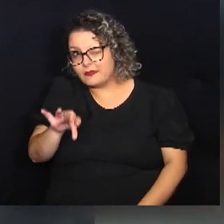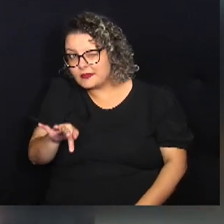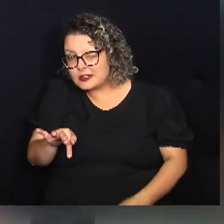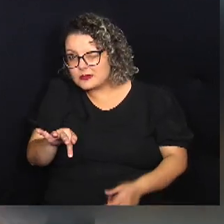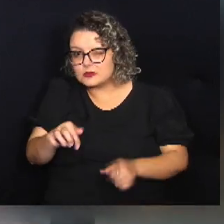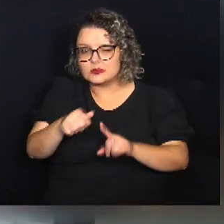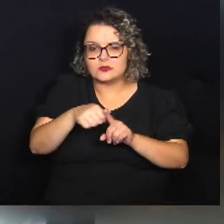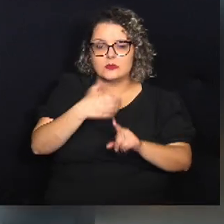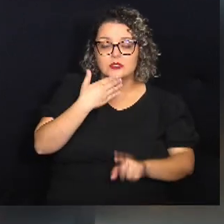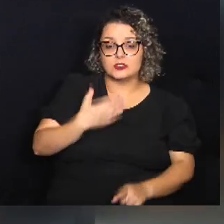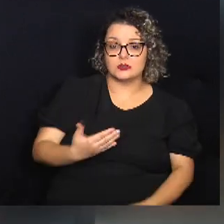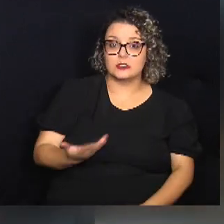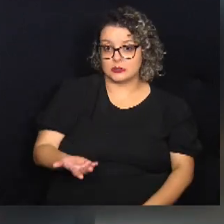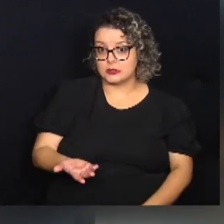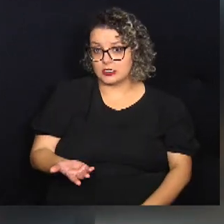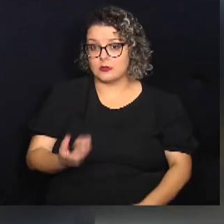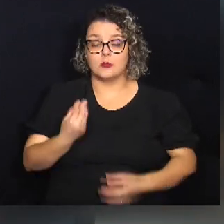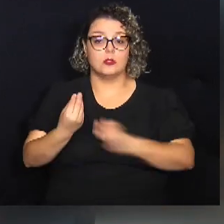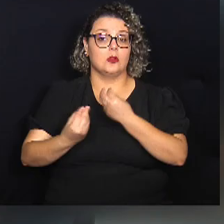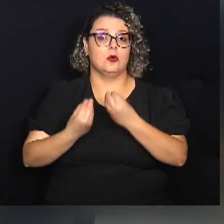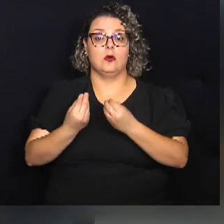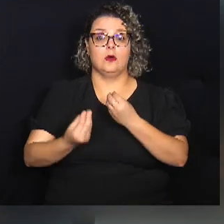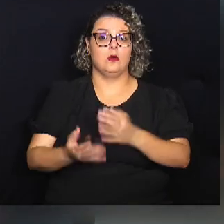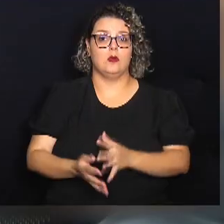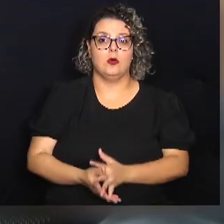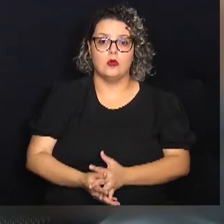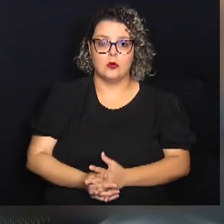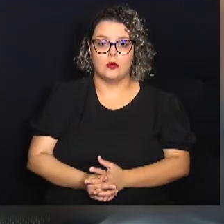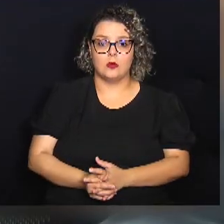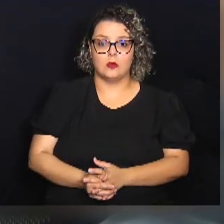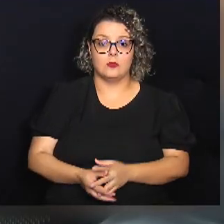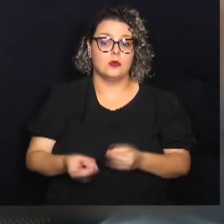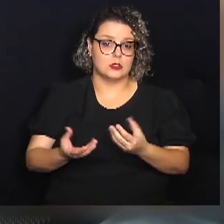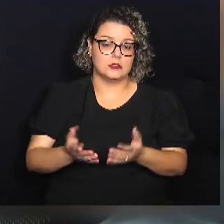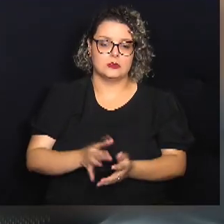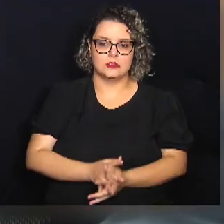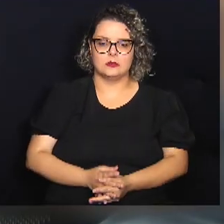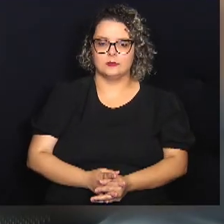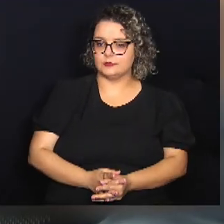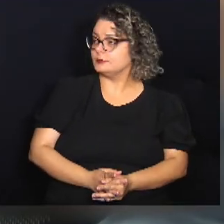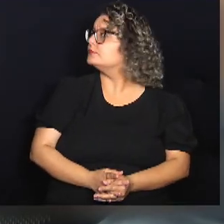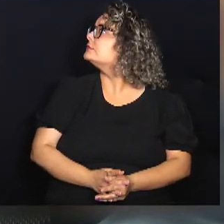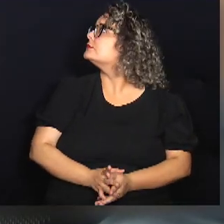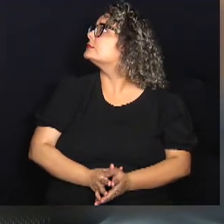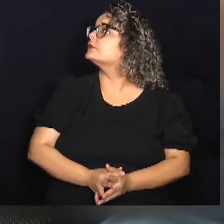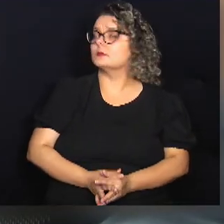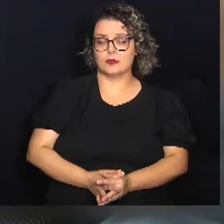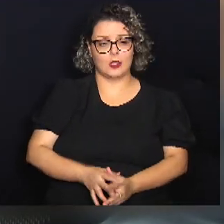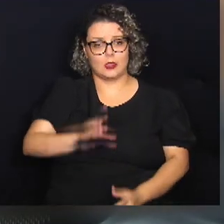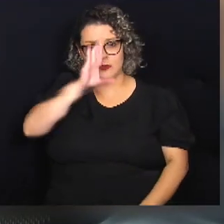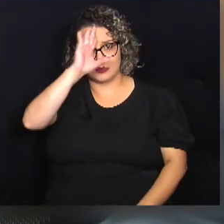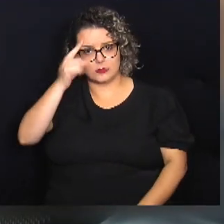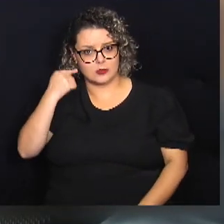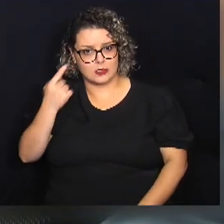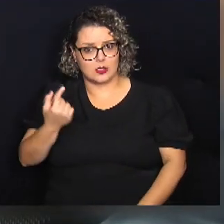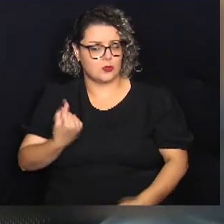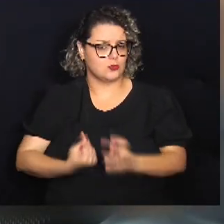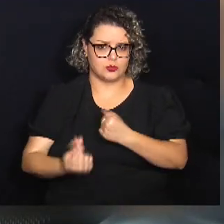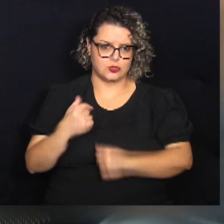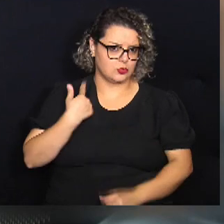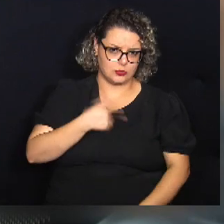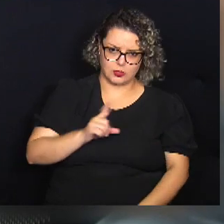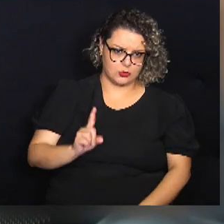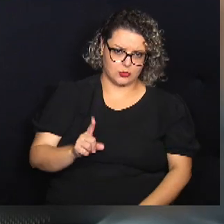dezembro, né? Como que isso se dá, né? A principal ideia é que o dinheiro não é nosso, né? Nós estamos aqui,